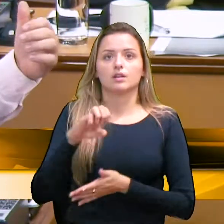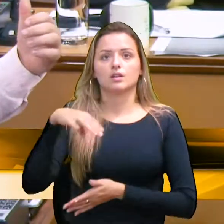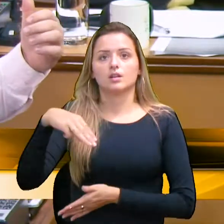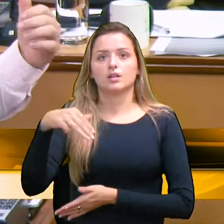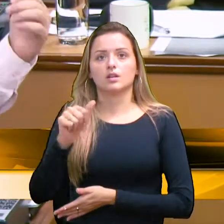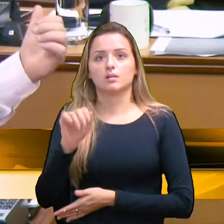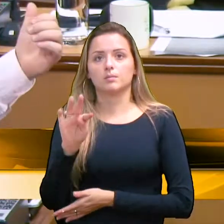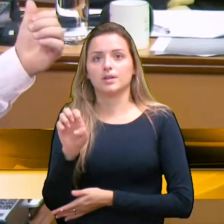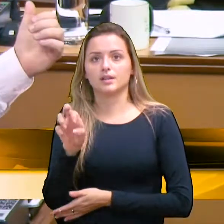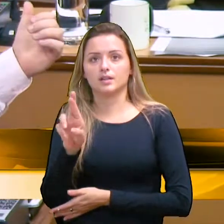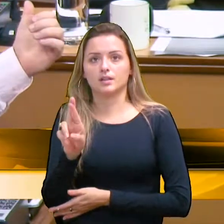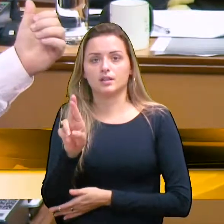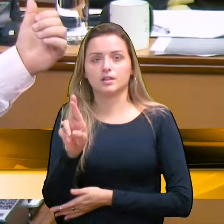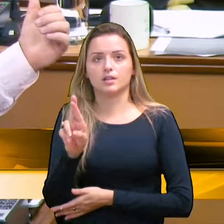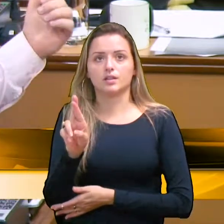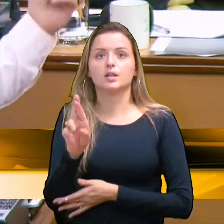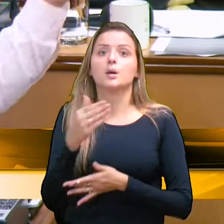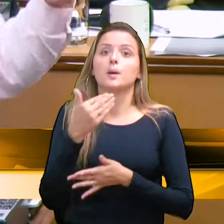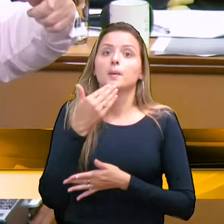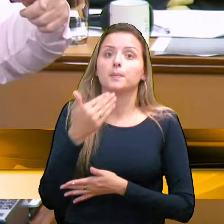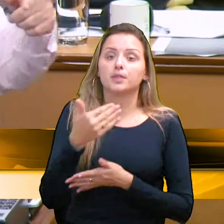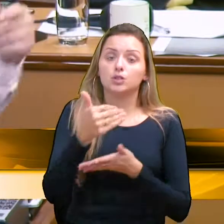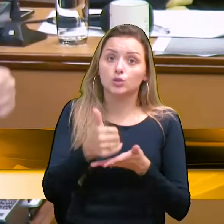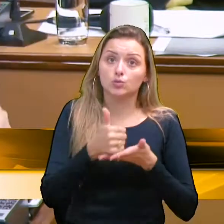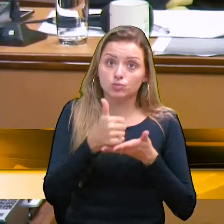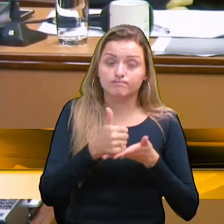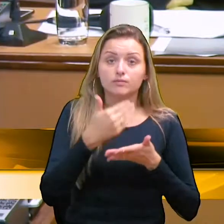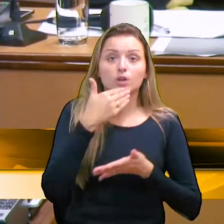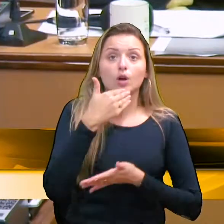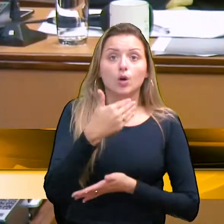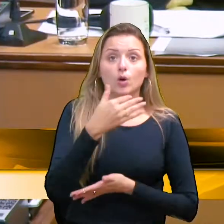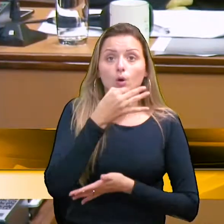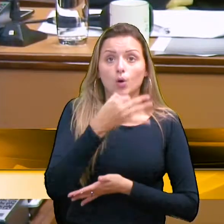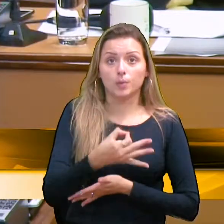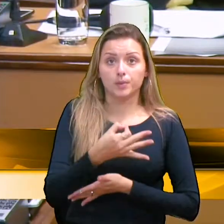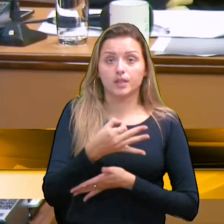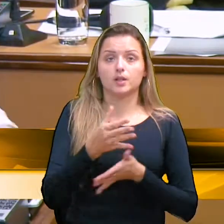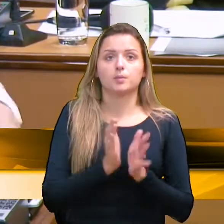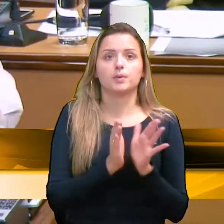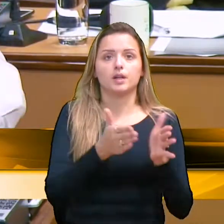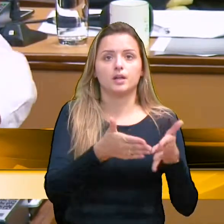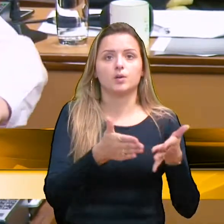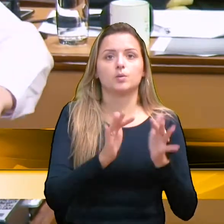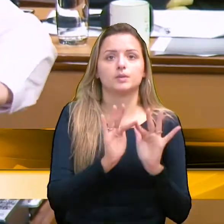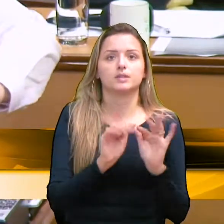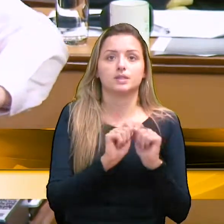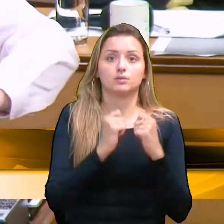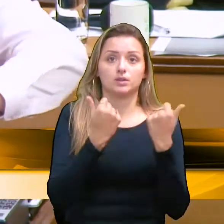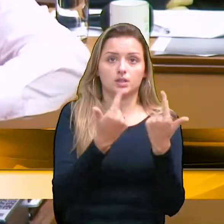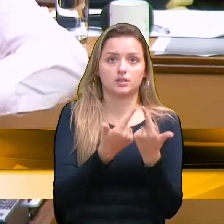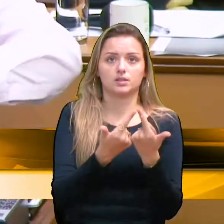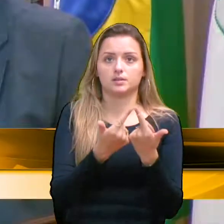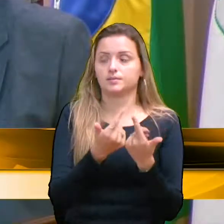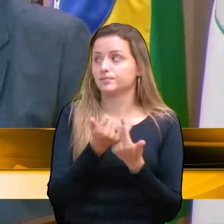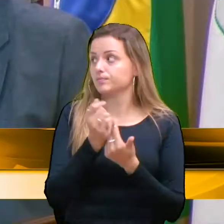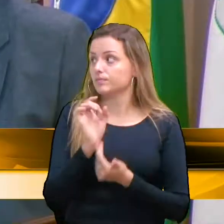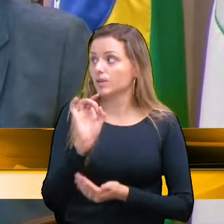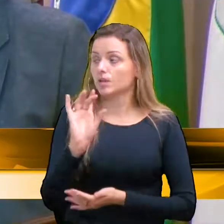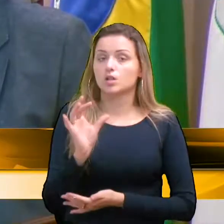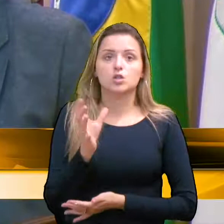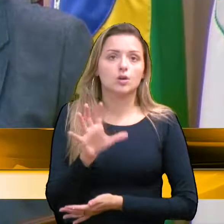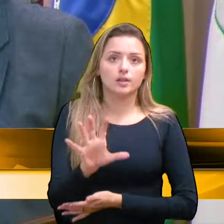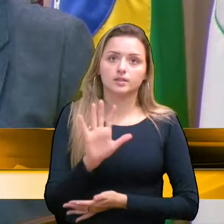e pegando sugestões dos produtores para a subcomissão da Assembleia Legislativa, então. Obrigado. Só assim